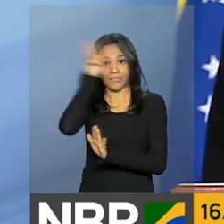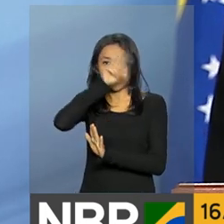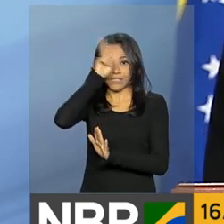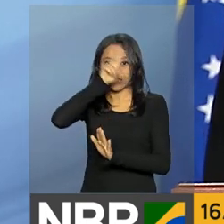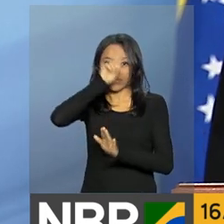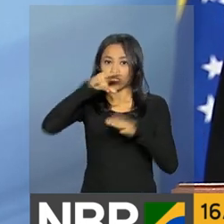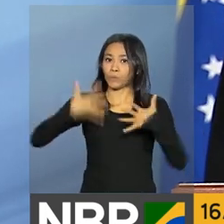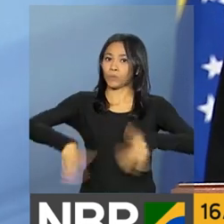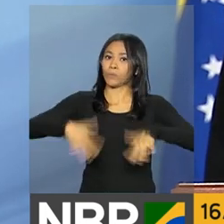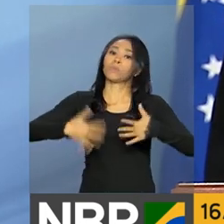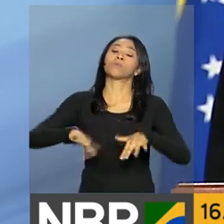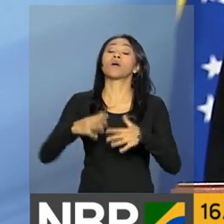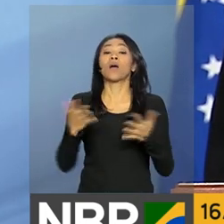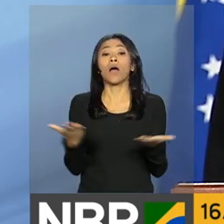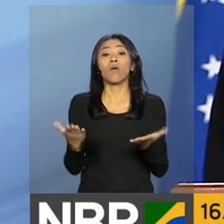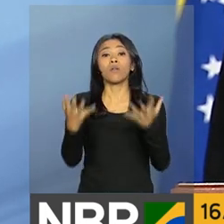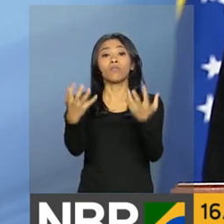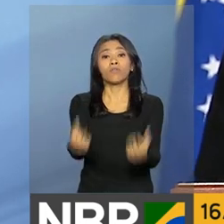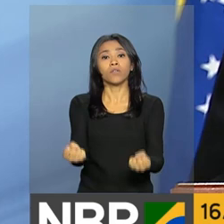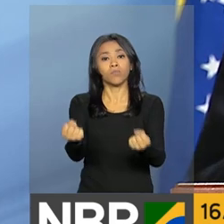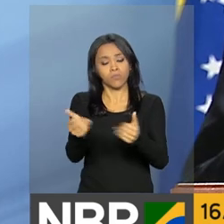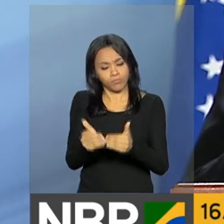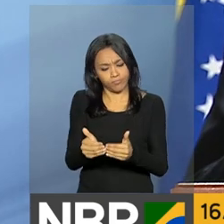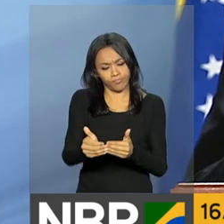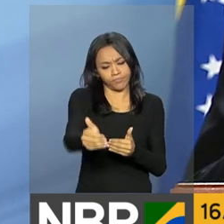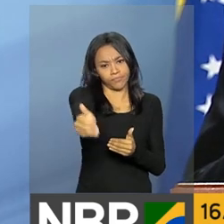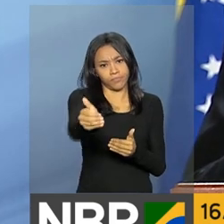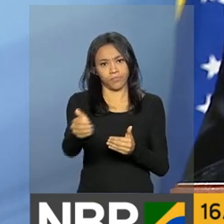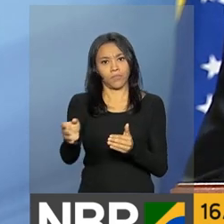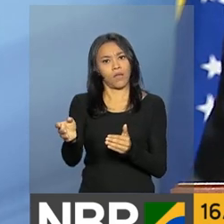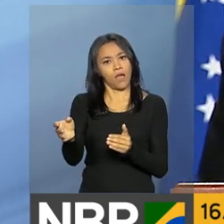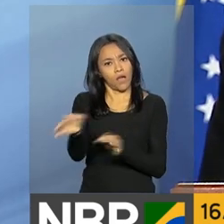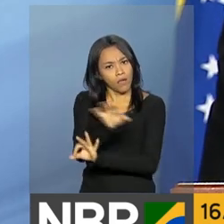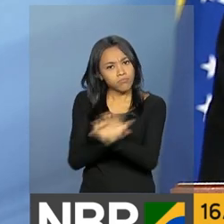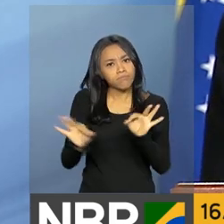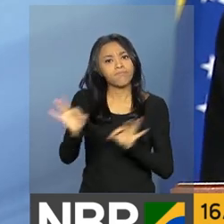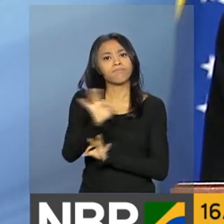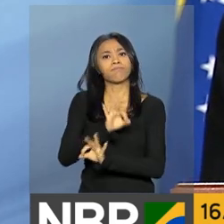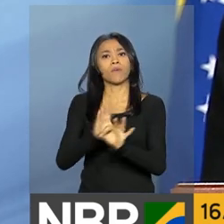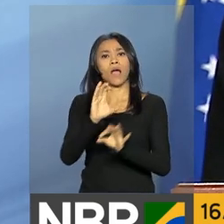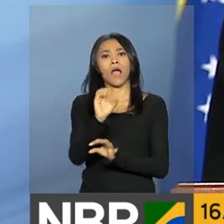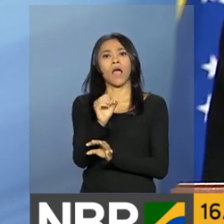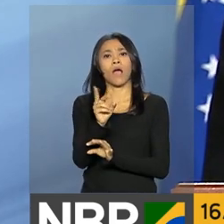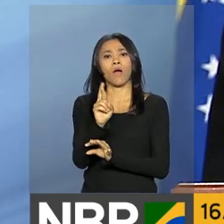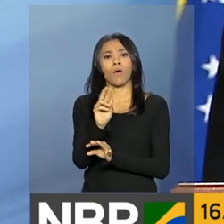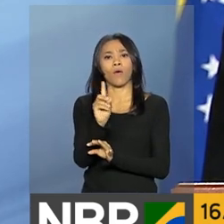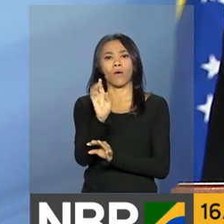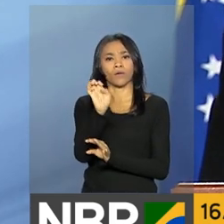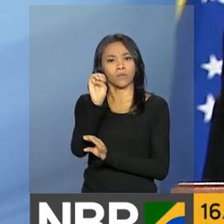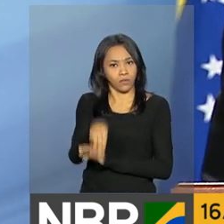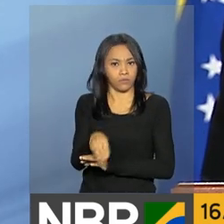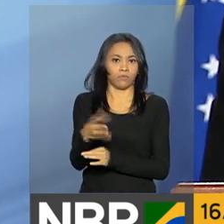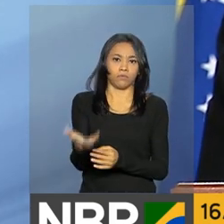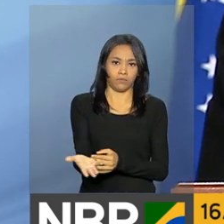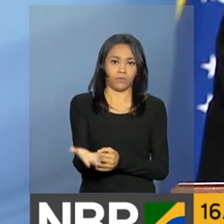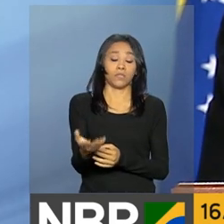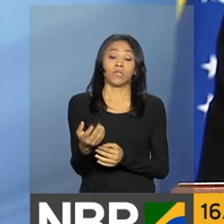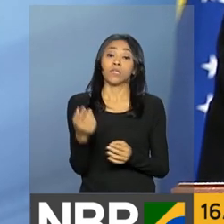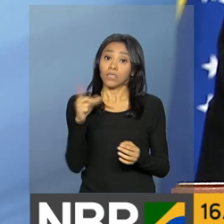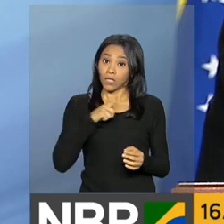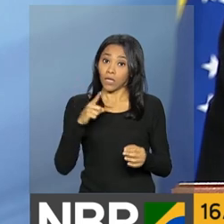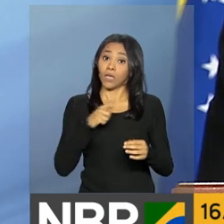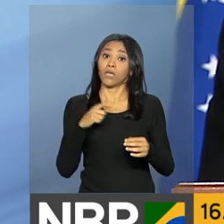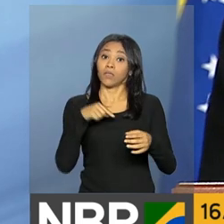vamos restabelecer a ordem. Aliás, o fundamento para a intervenção está previsto no